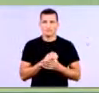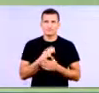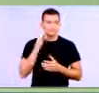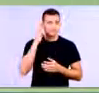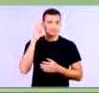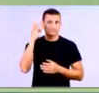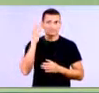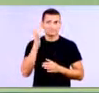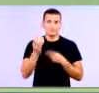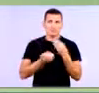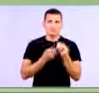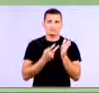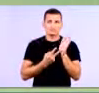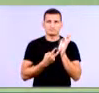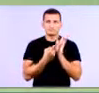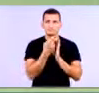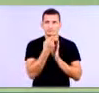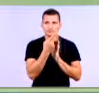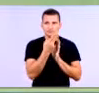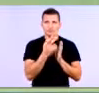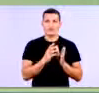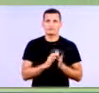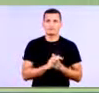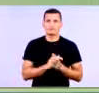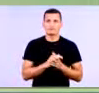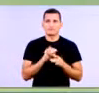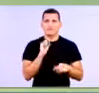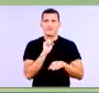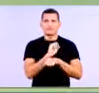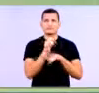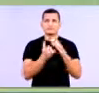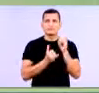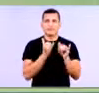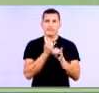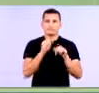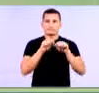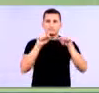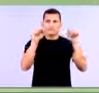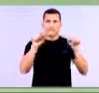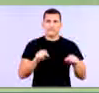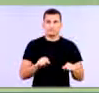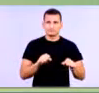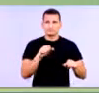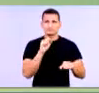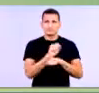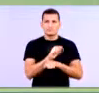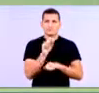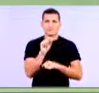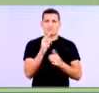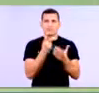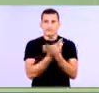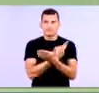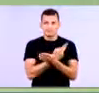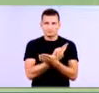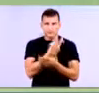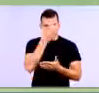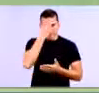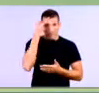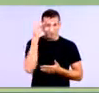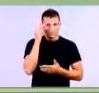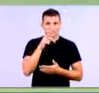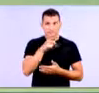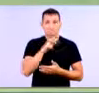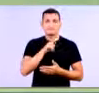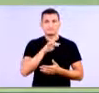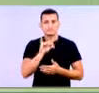numa cirurgia, parou a internet, o sistema deu pane. O que é que vai acontecer com o paciente? Ou ele vai ter